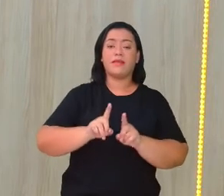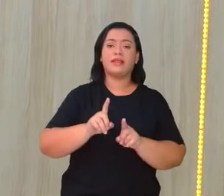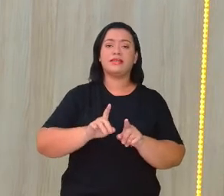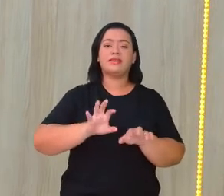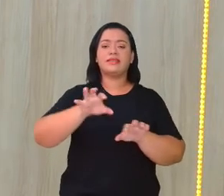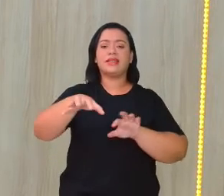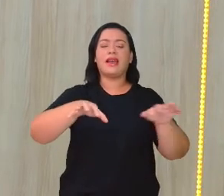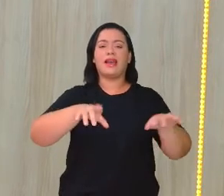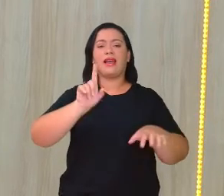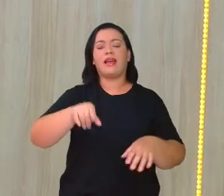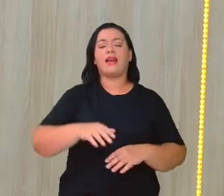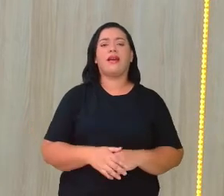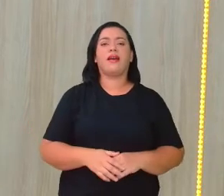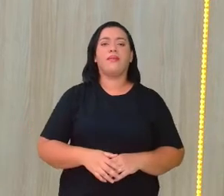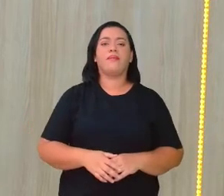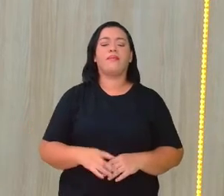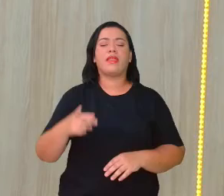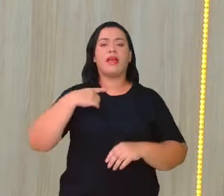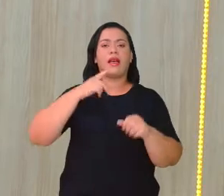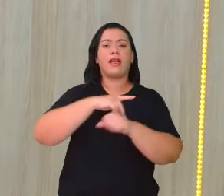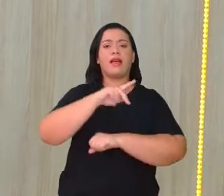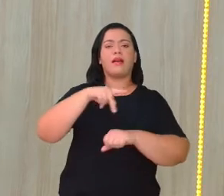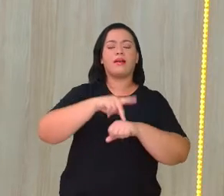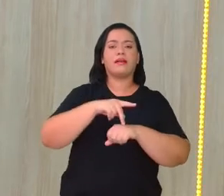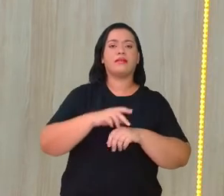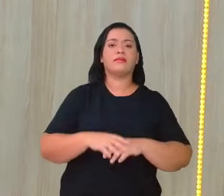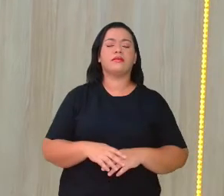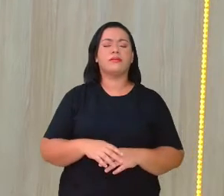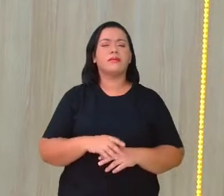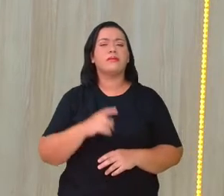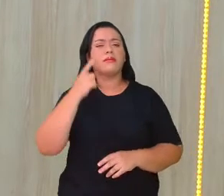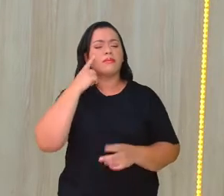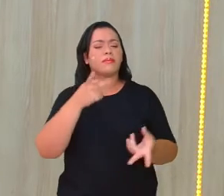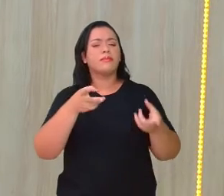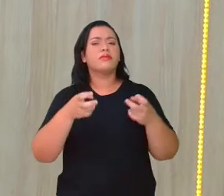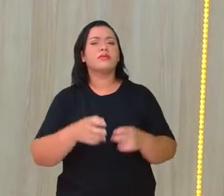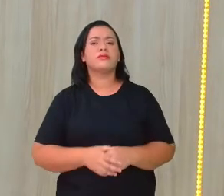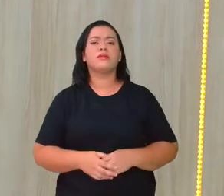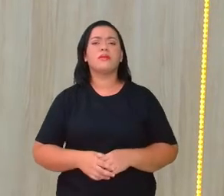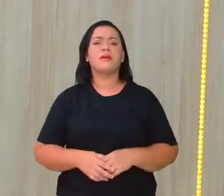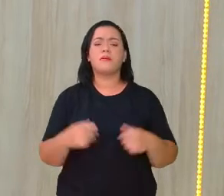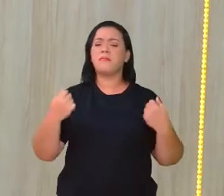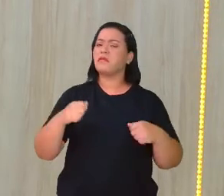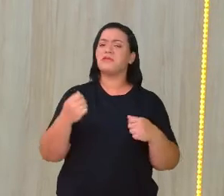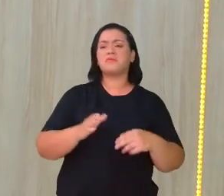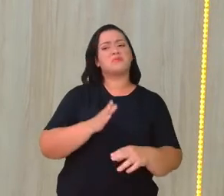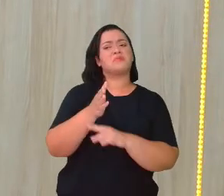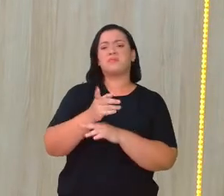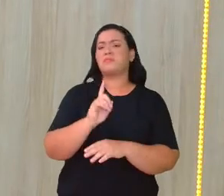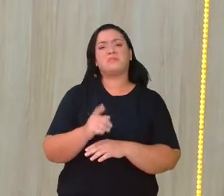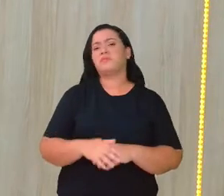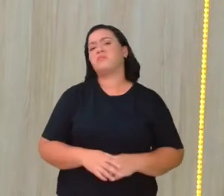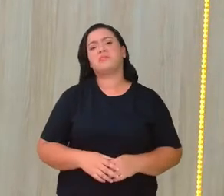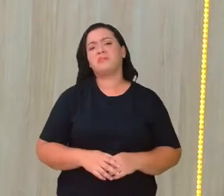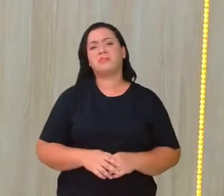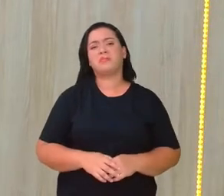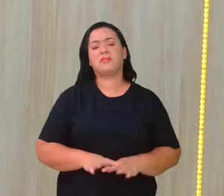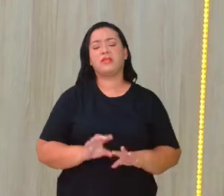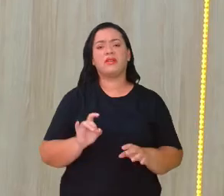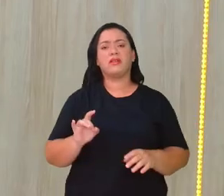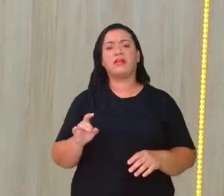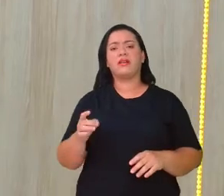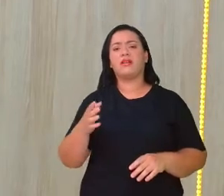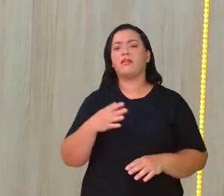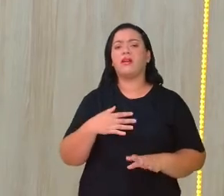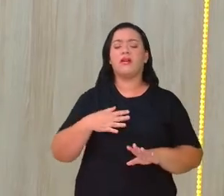né? Entre os países. E a gente viu que eles não precisavam ir lá. Não precisava se deslocar do